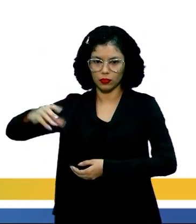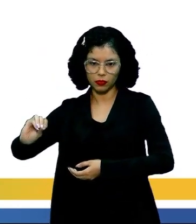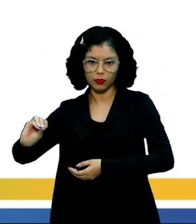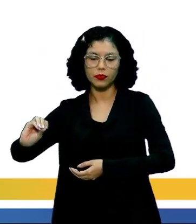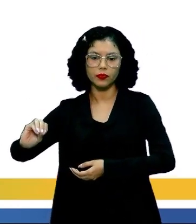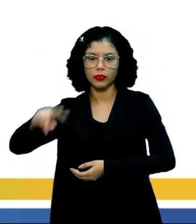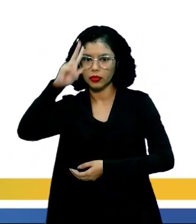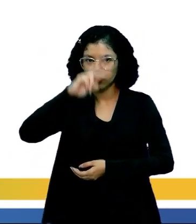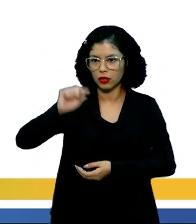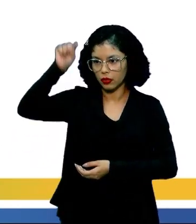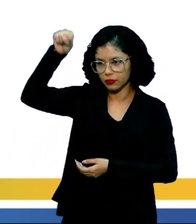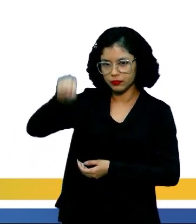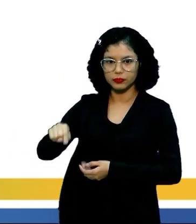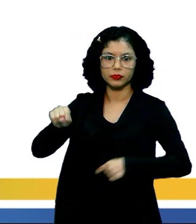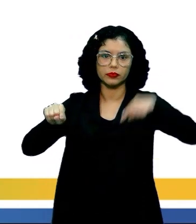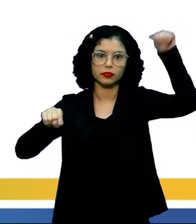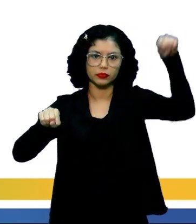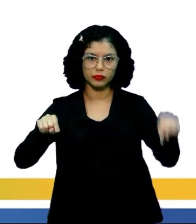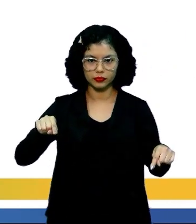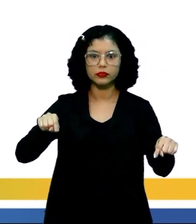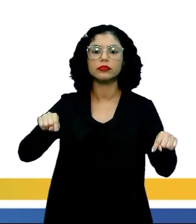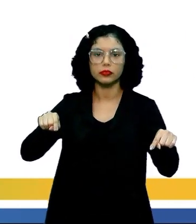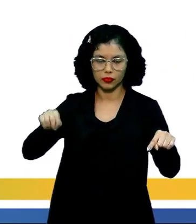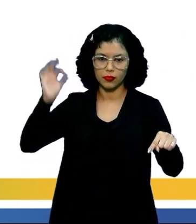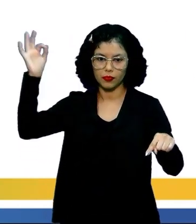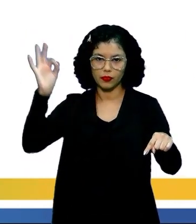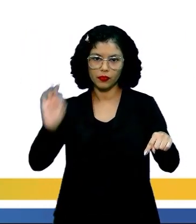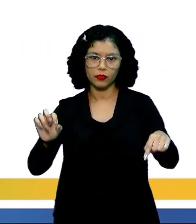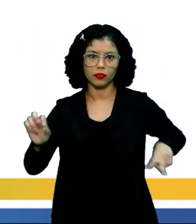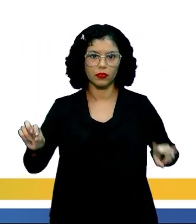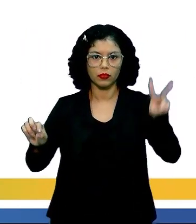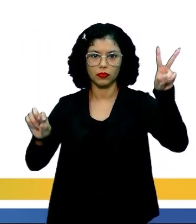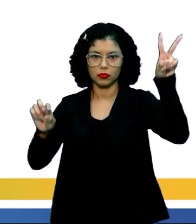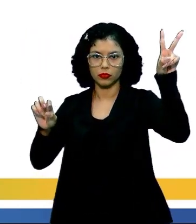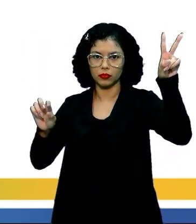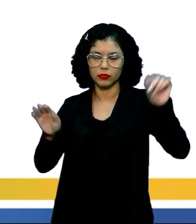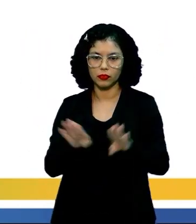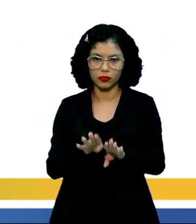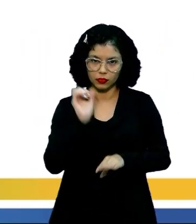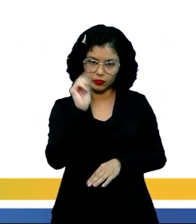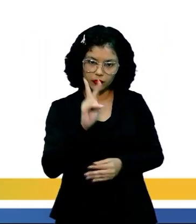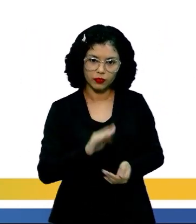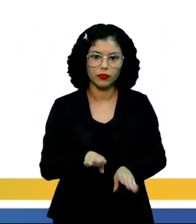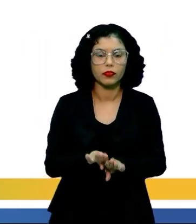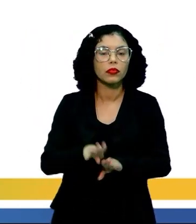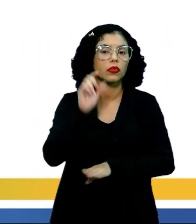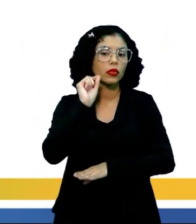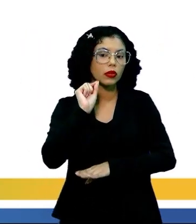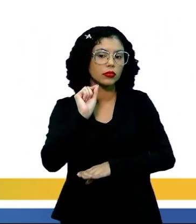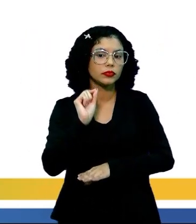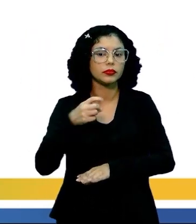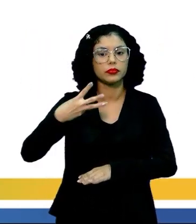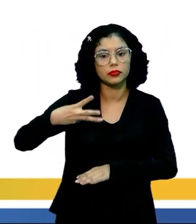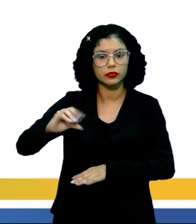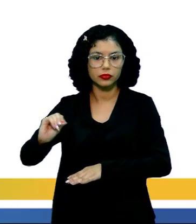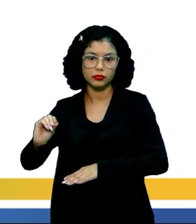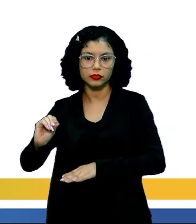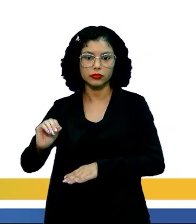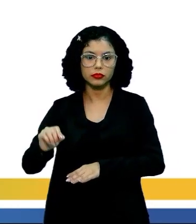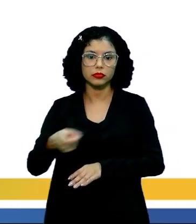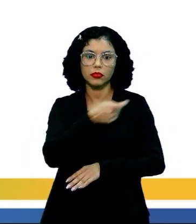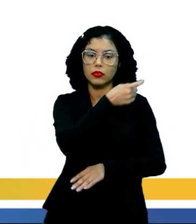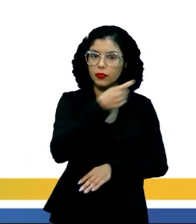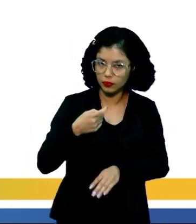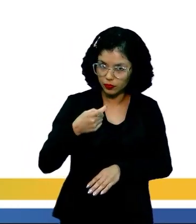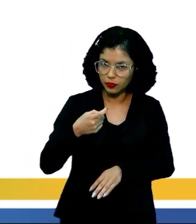coisa, porcentagem embaixo de porcentagem, número embaixo de número, beleza? E o que eu quero? 30%